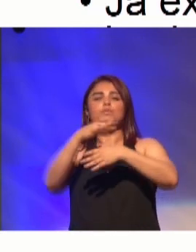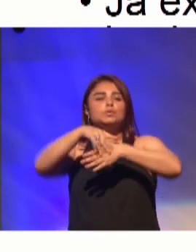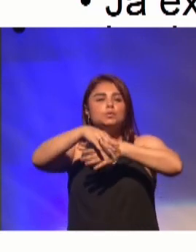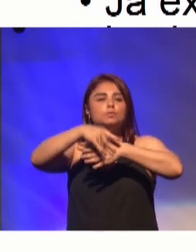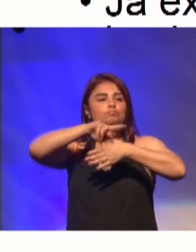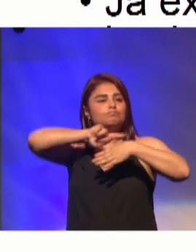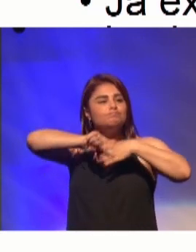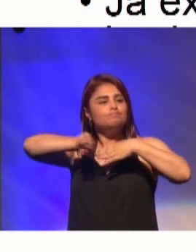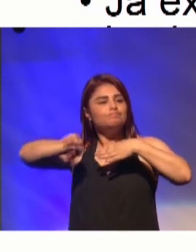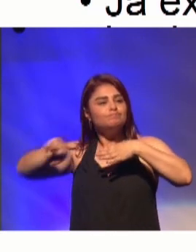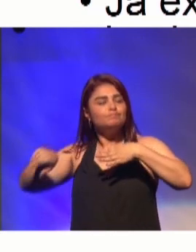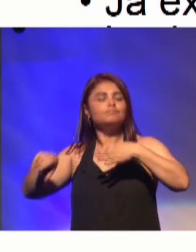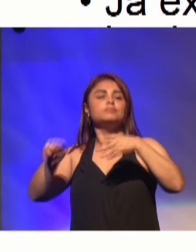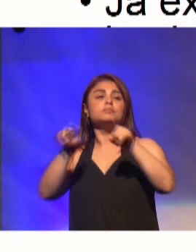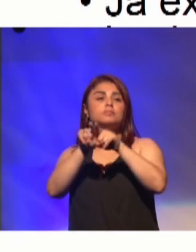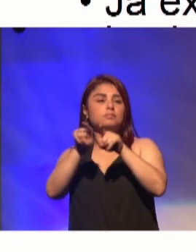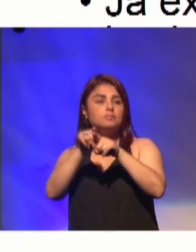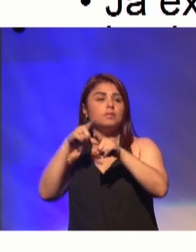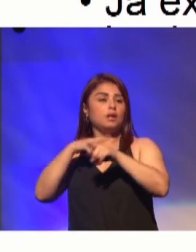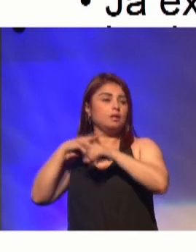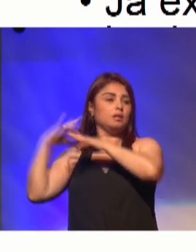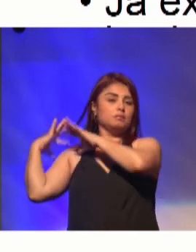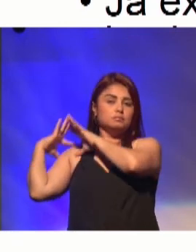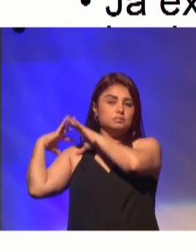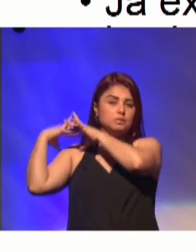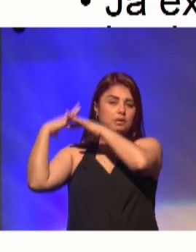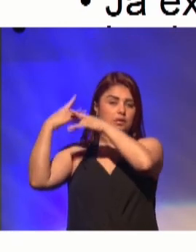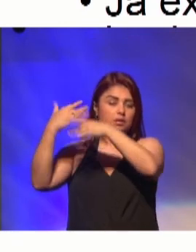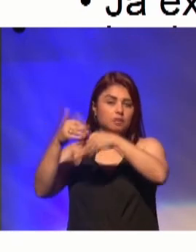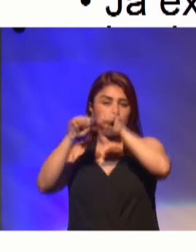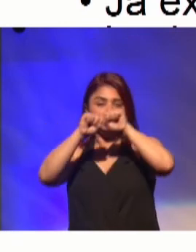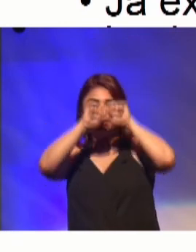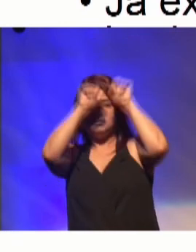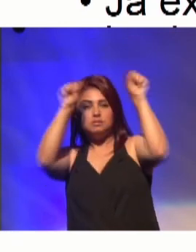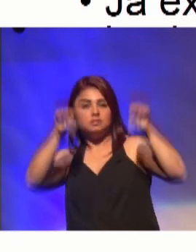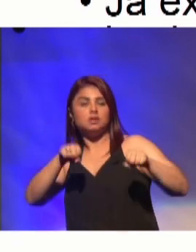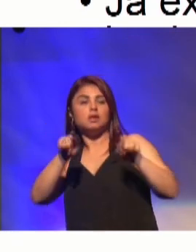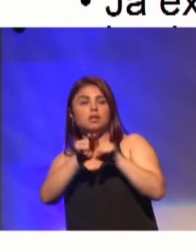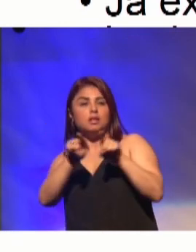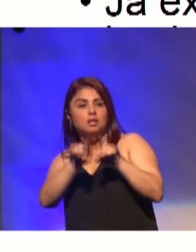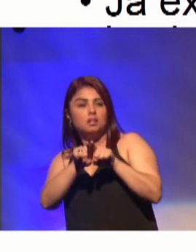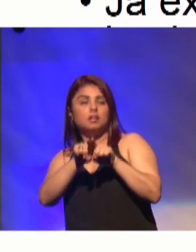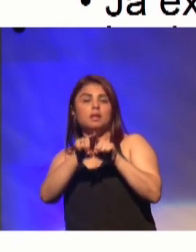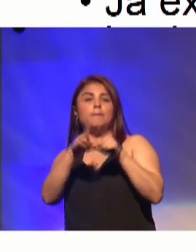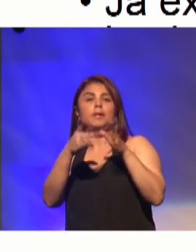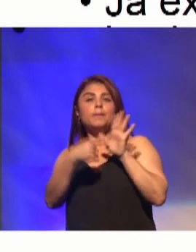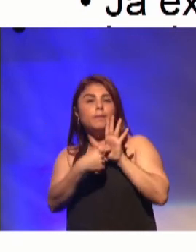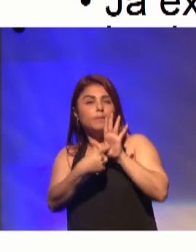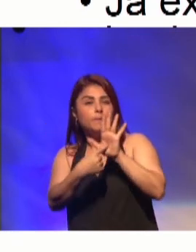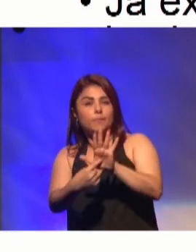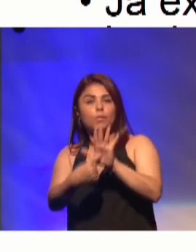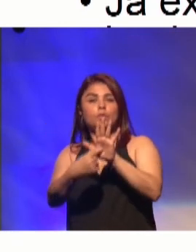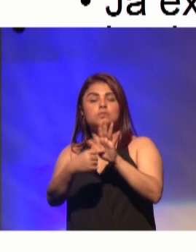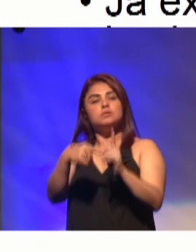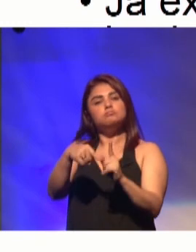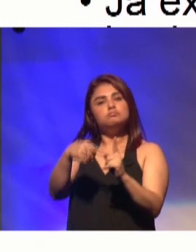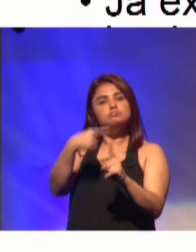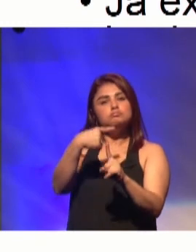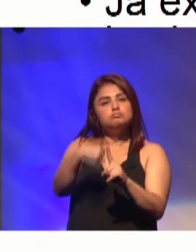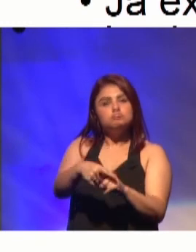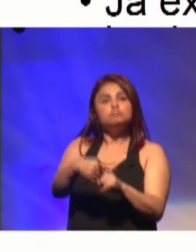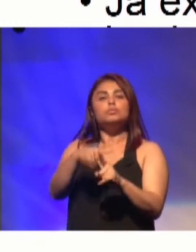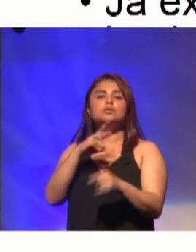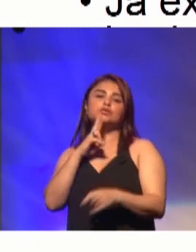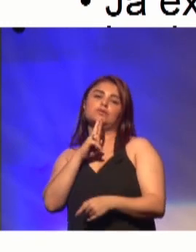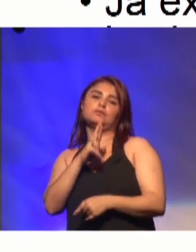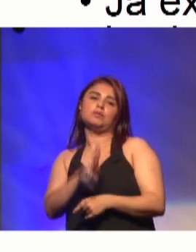doenças. Há revisões sistemáticas, inclusive meta-análises, demonstrando efeito positivo em algumas